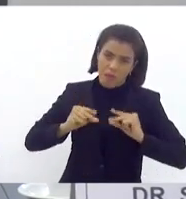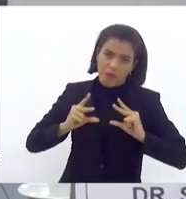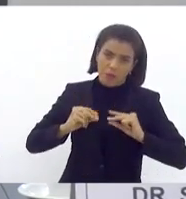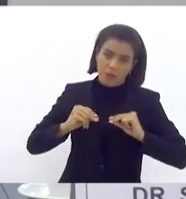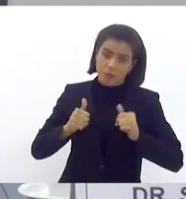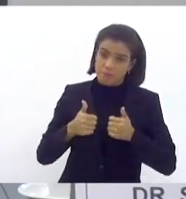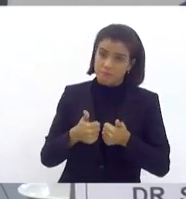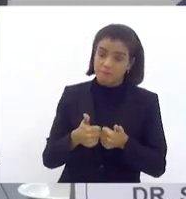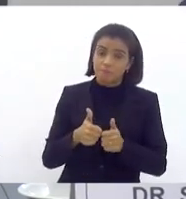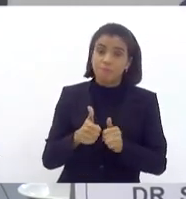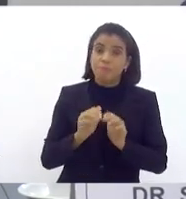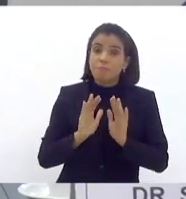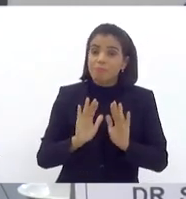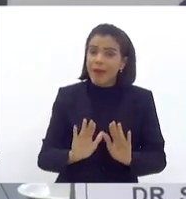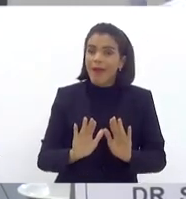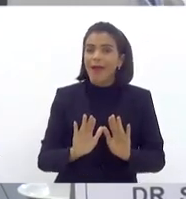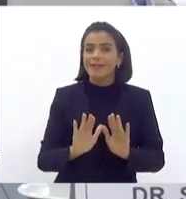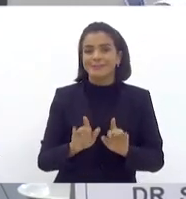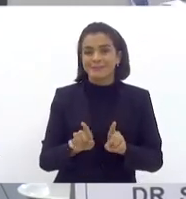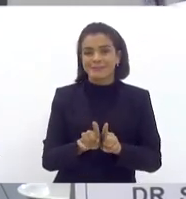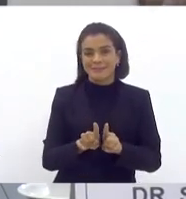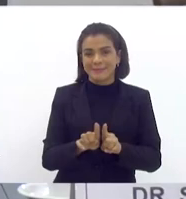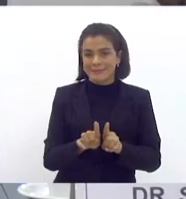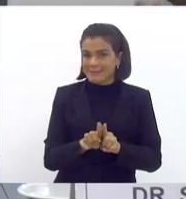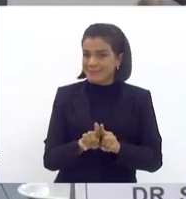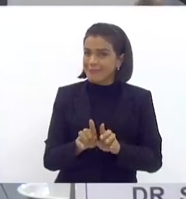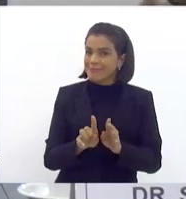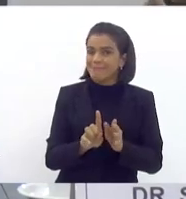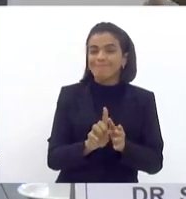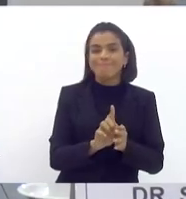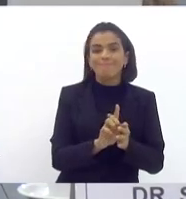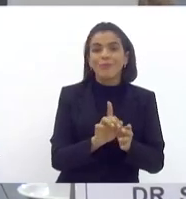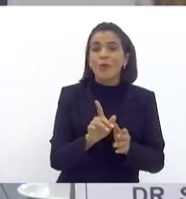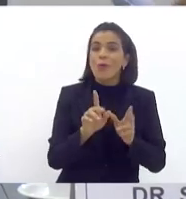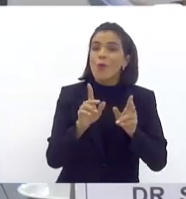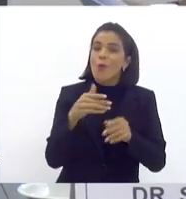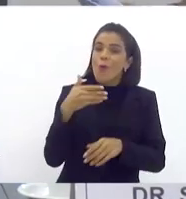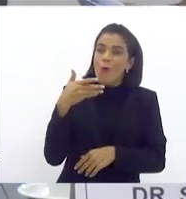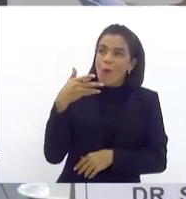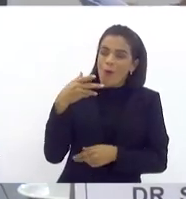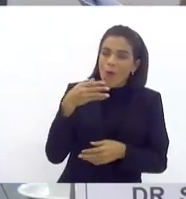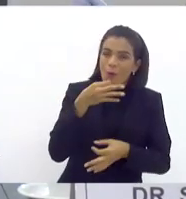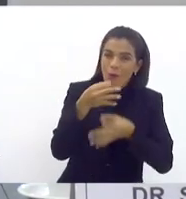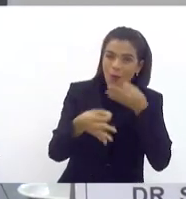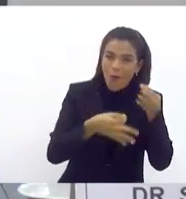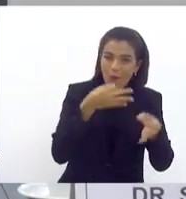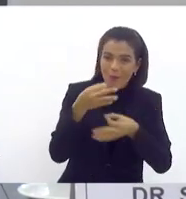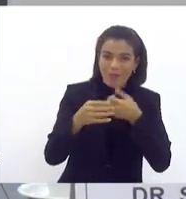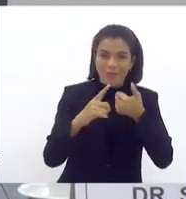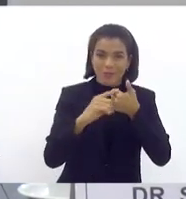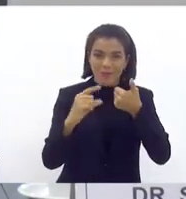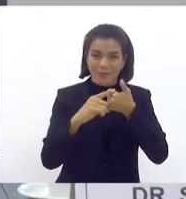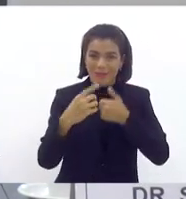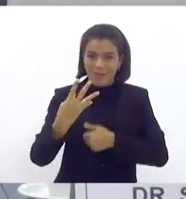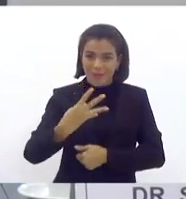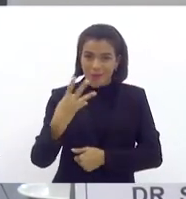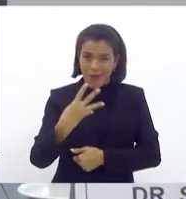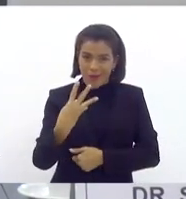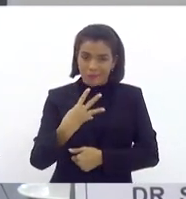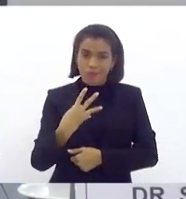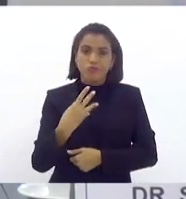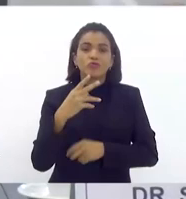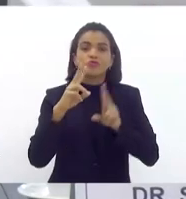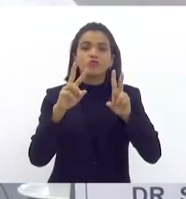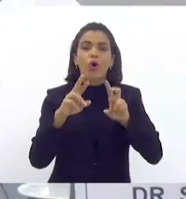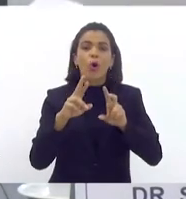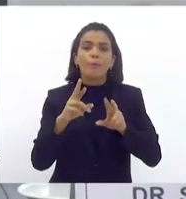Mas, salvo o melhor juízo, com exceção do comentário relacionado ao artigo 4º, de uma potencial invasão de